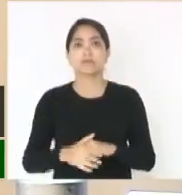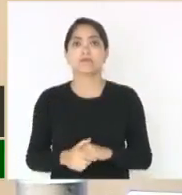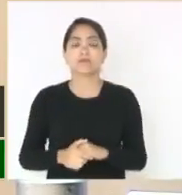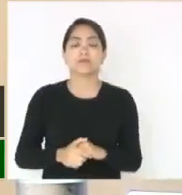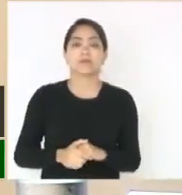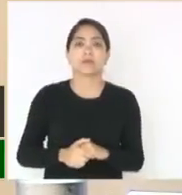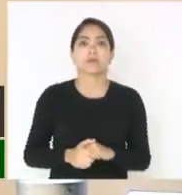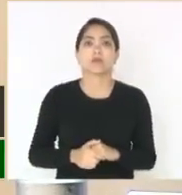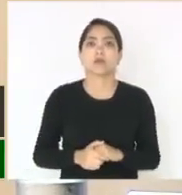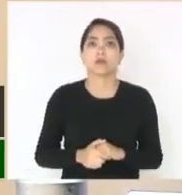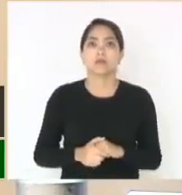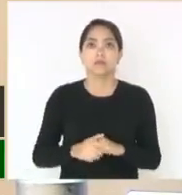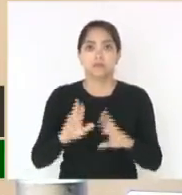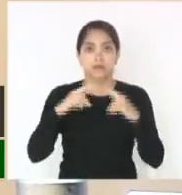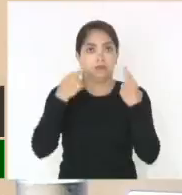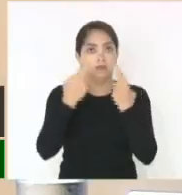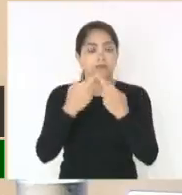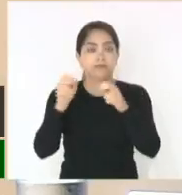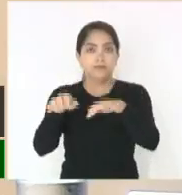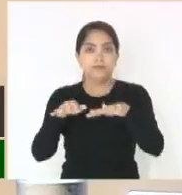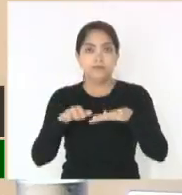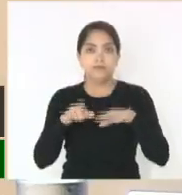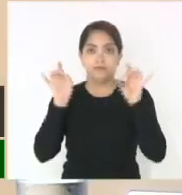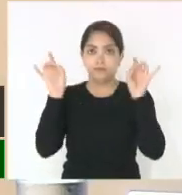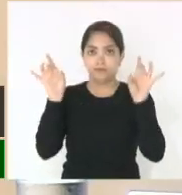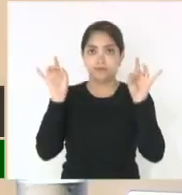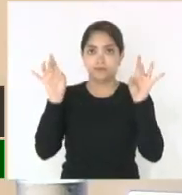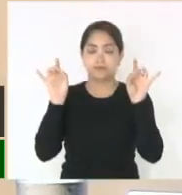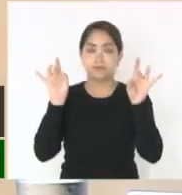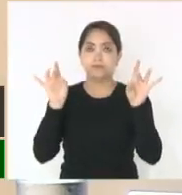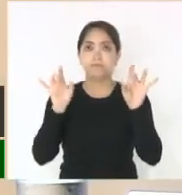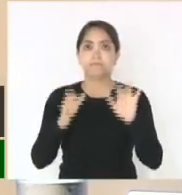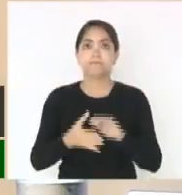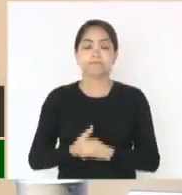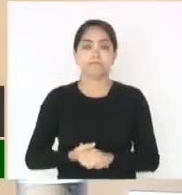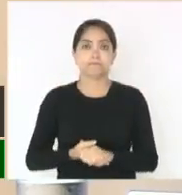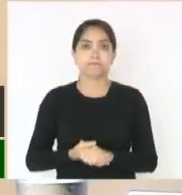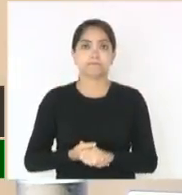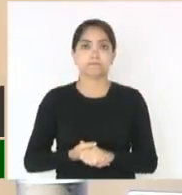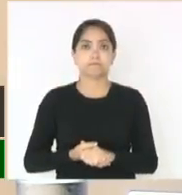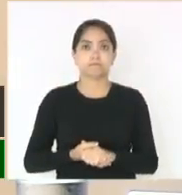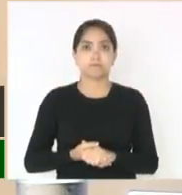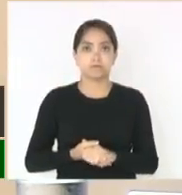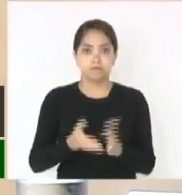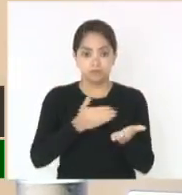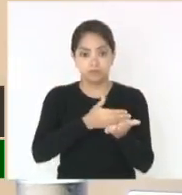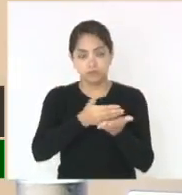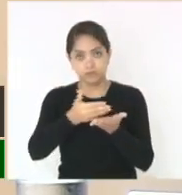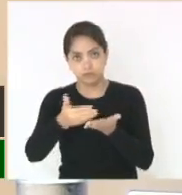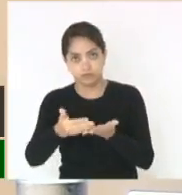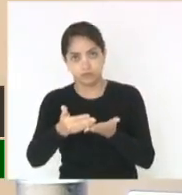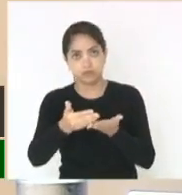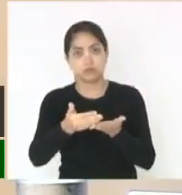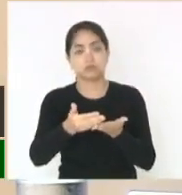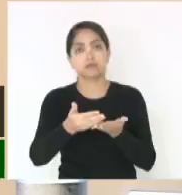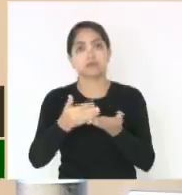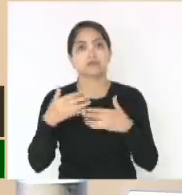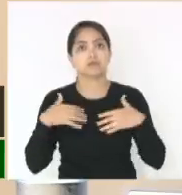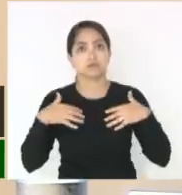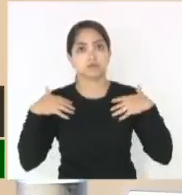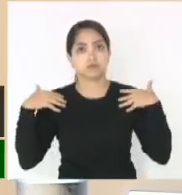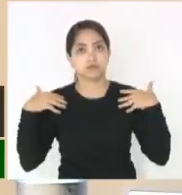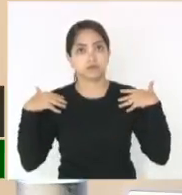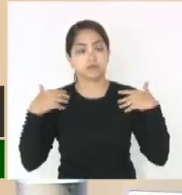de Santa Catarina, reuniu-se na Assembleia em sessão especial Dando início à solenidade, o senhor